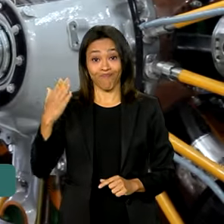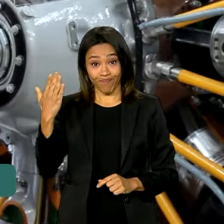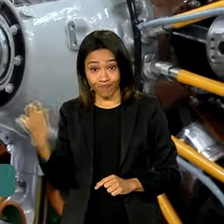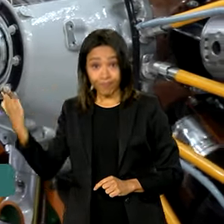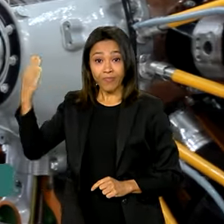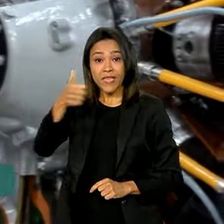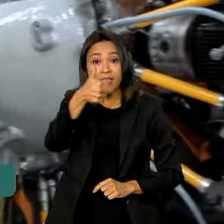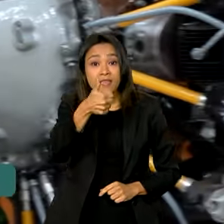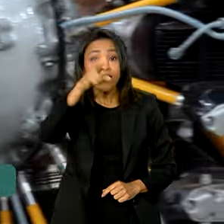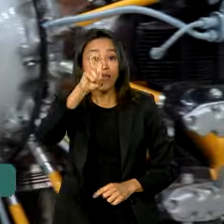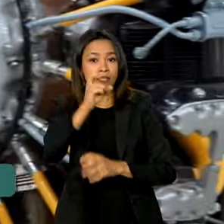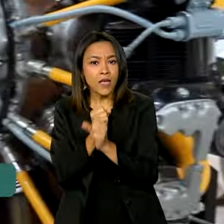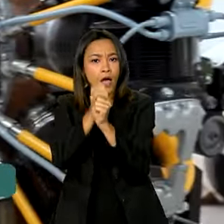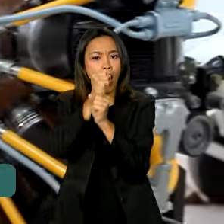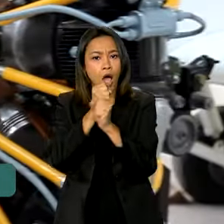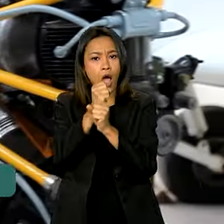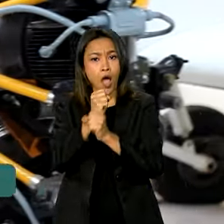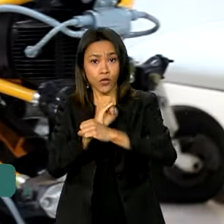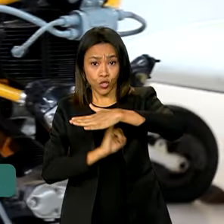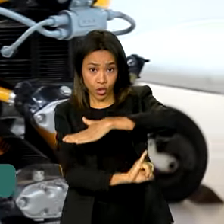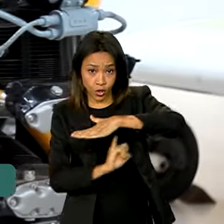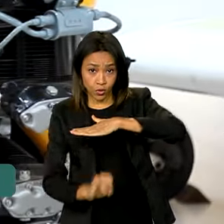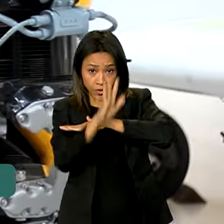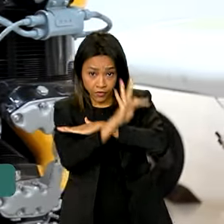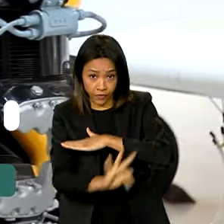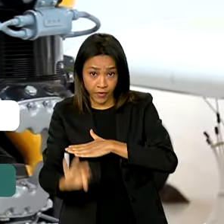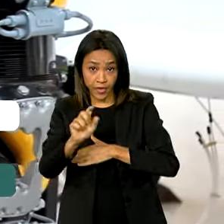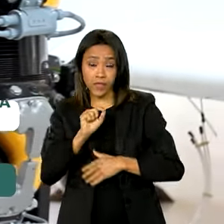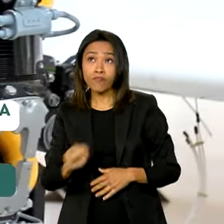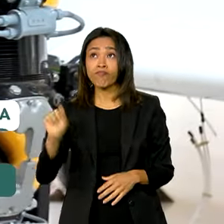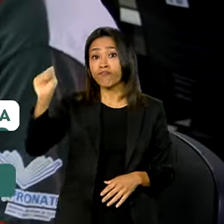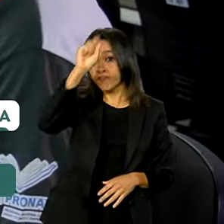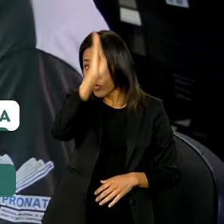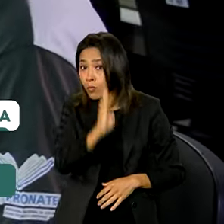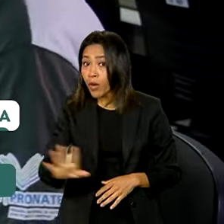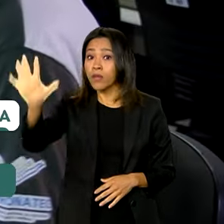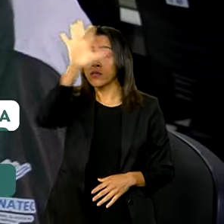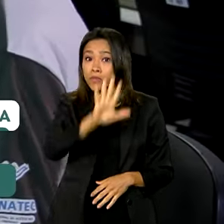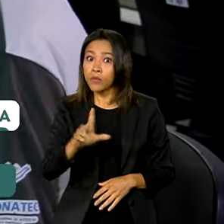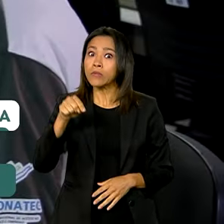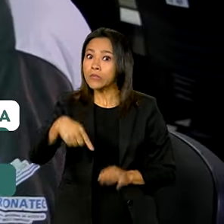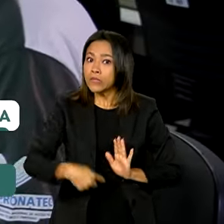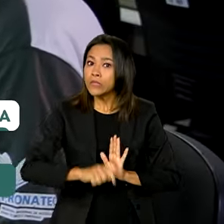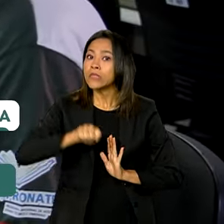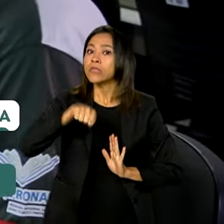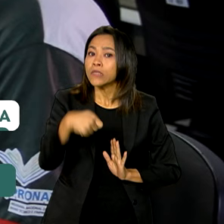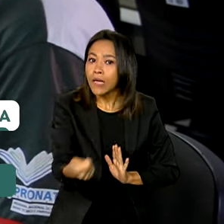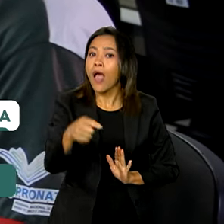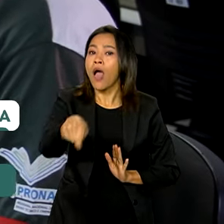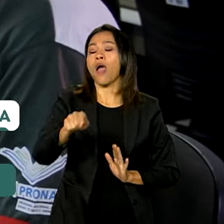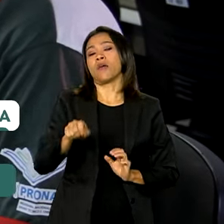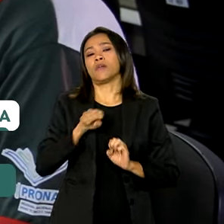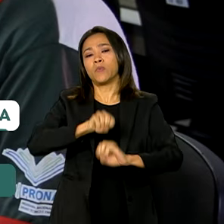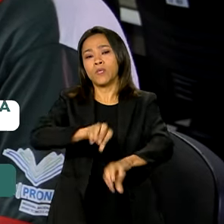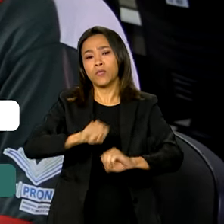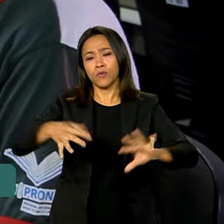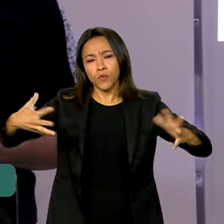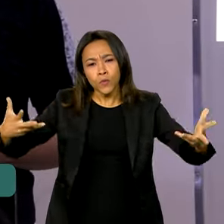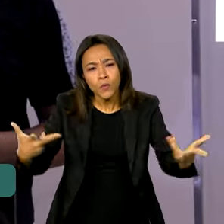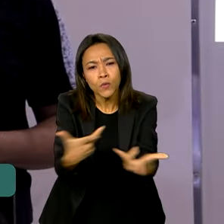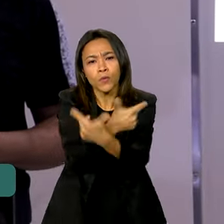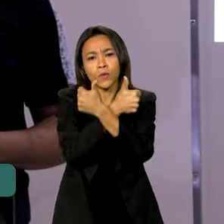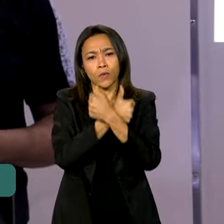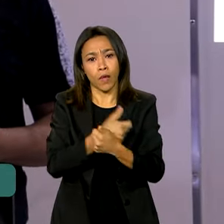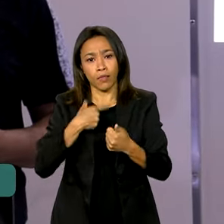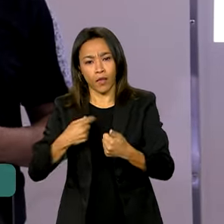Anos, os institutos federais de educação, ciência e tecnologia têm sido sinônimo de educação pública de qualidade,